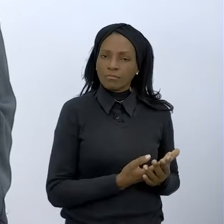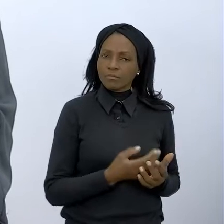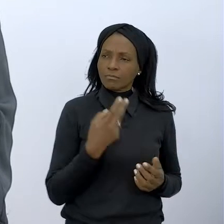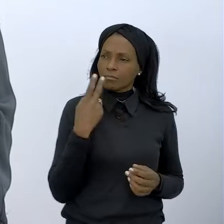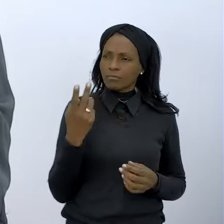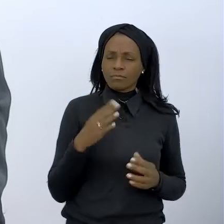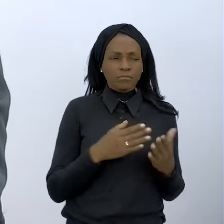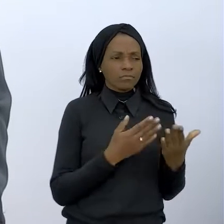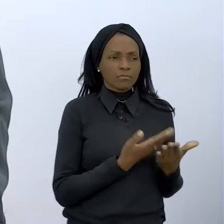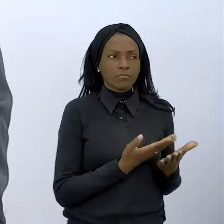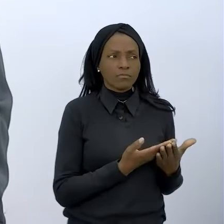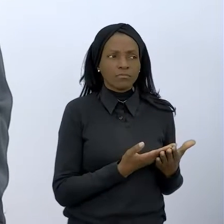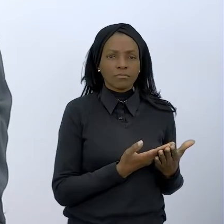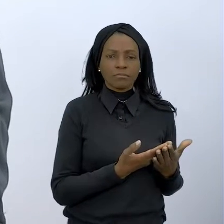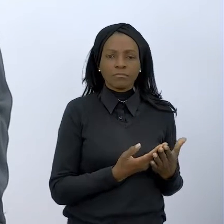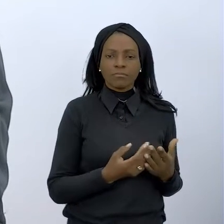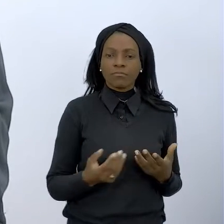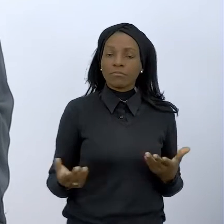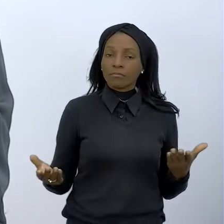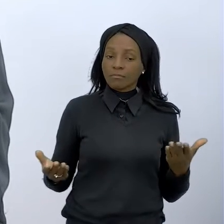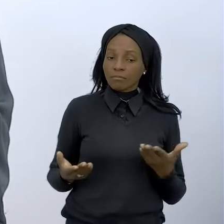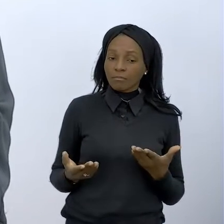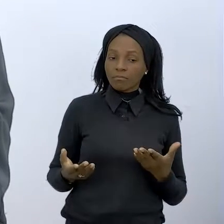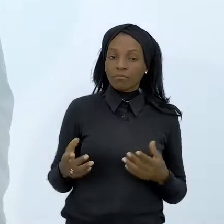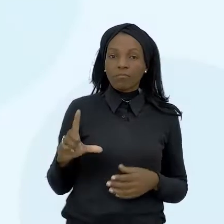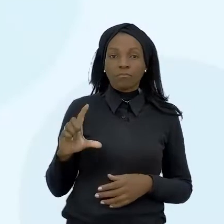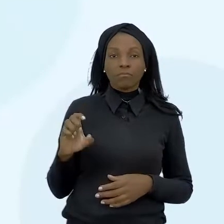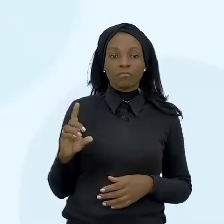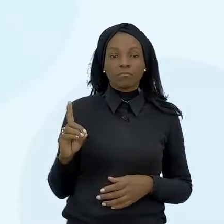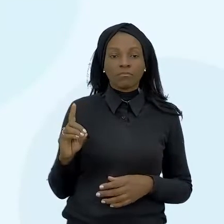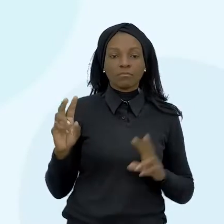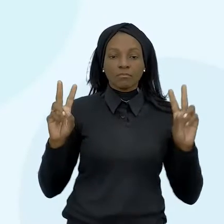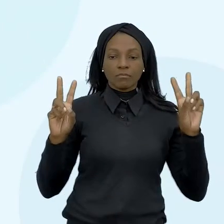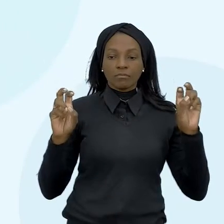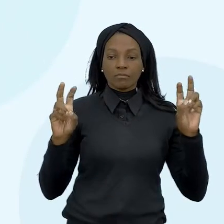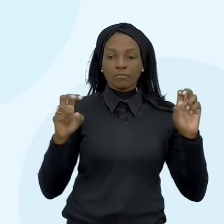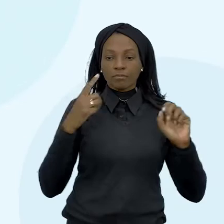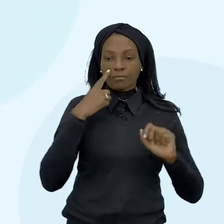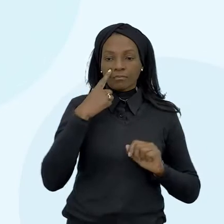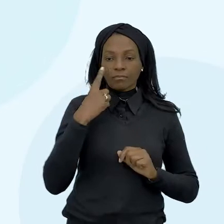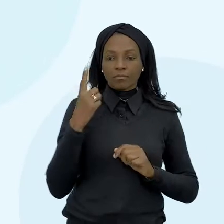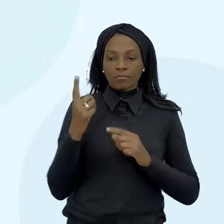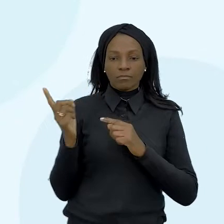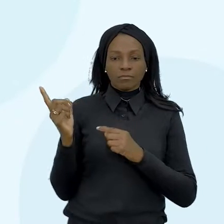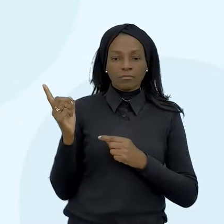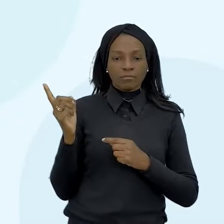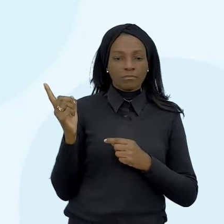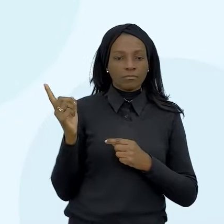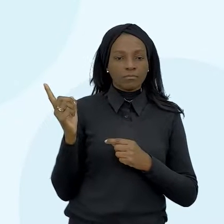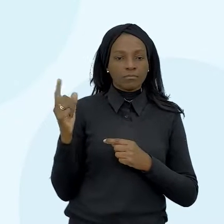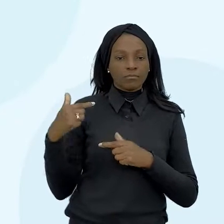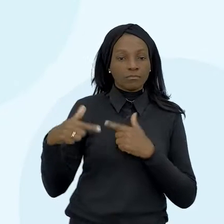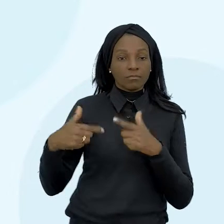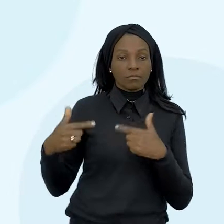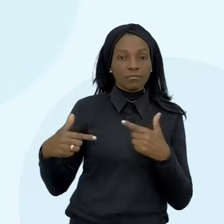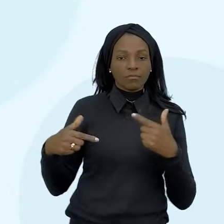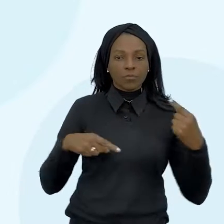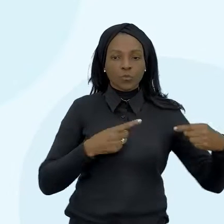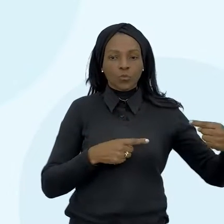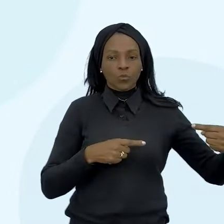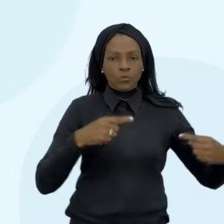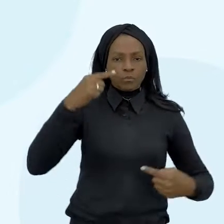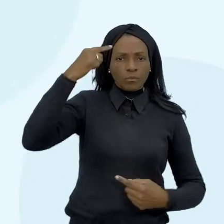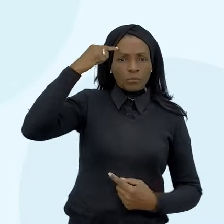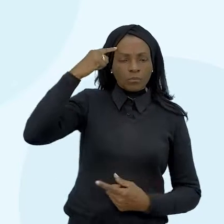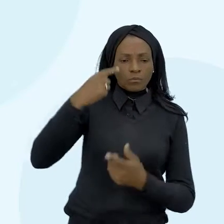aula, vamos colocar no LED o nosso tema. Olha lá, trabalho, política e